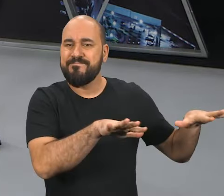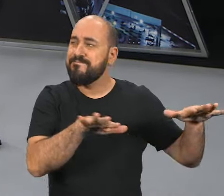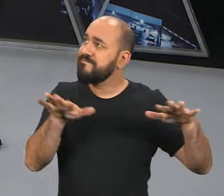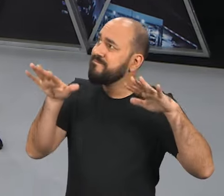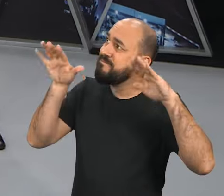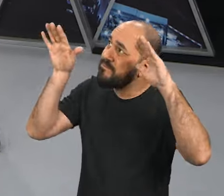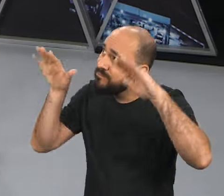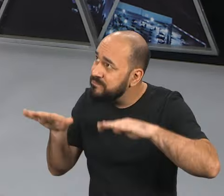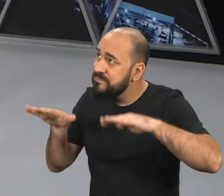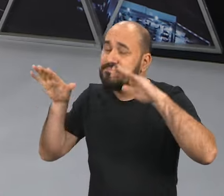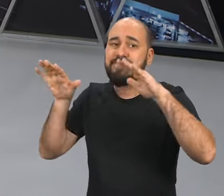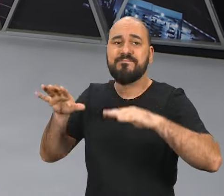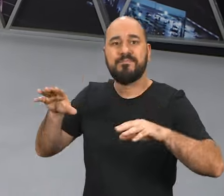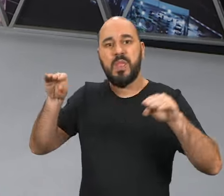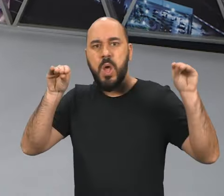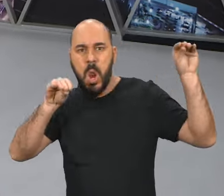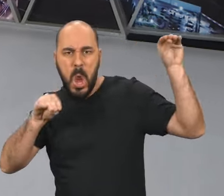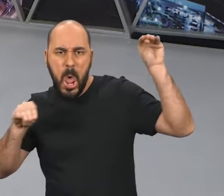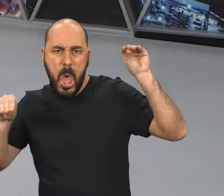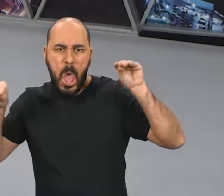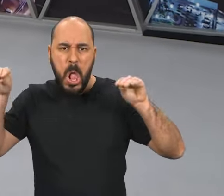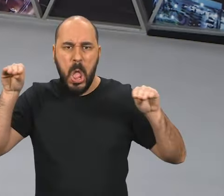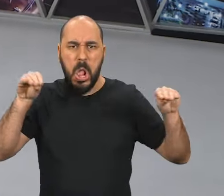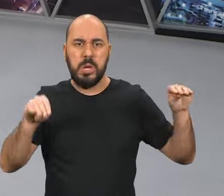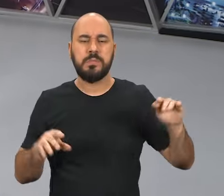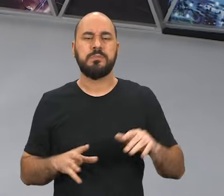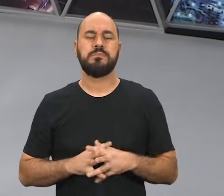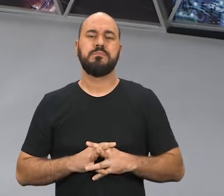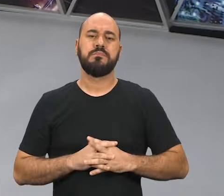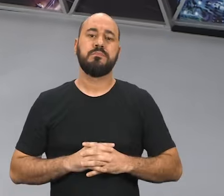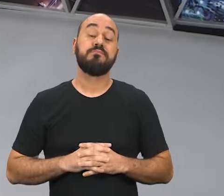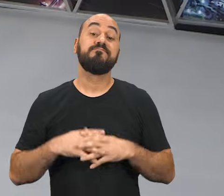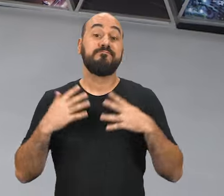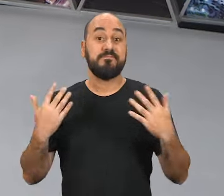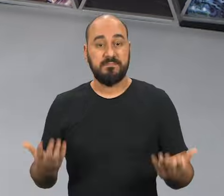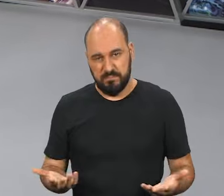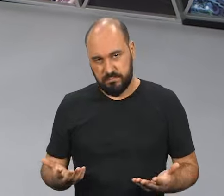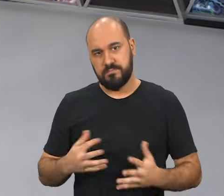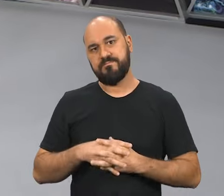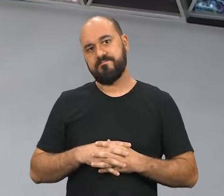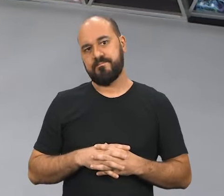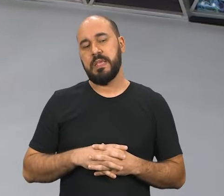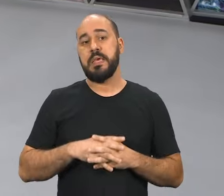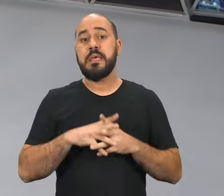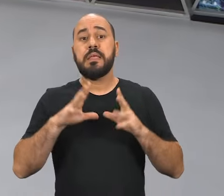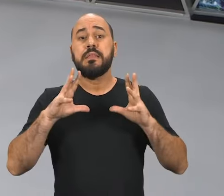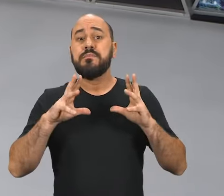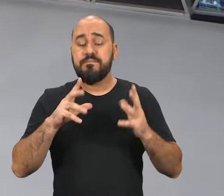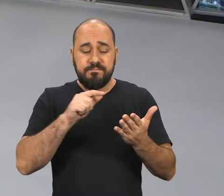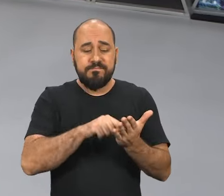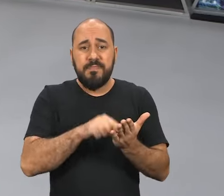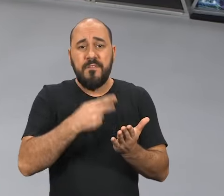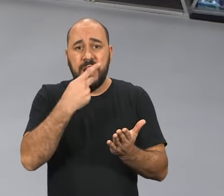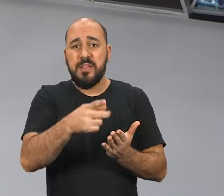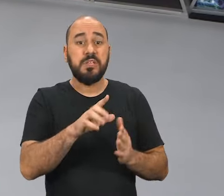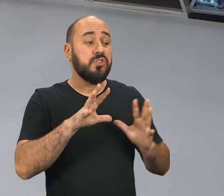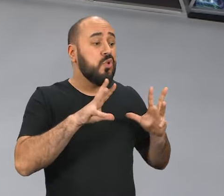Ou seja, quando a ferida mortal for totalmente curada, diz a Bíblia que a humanidade irá adorar a